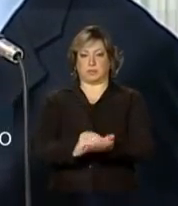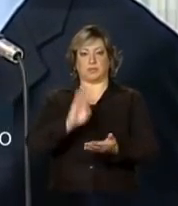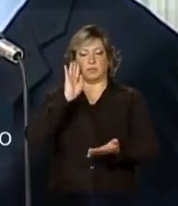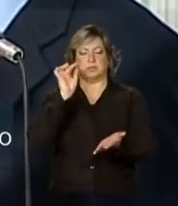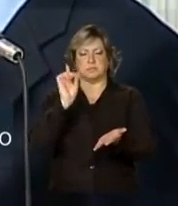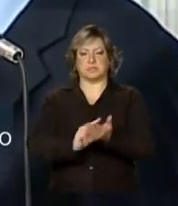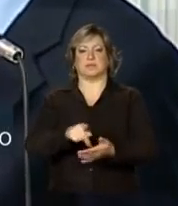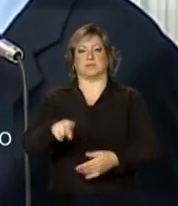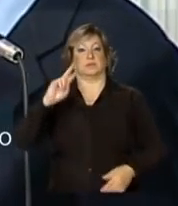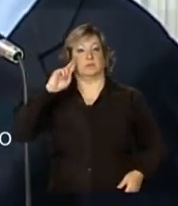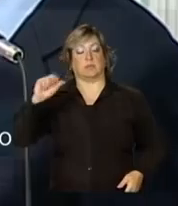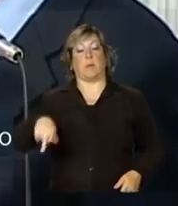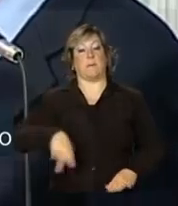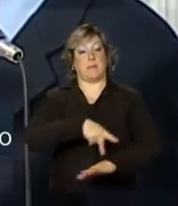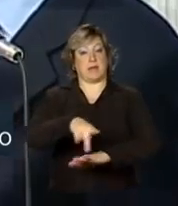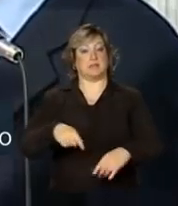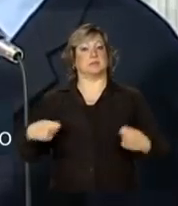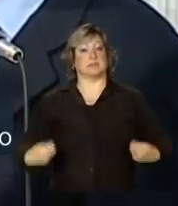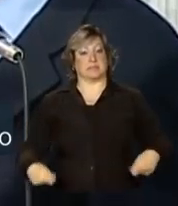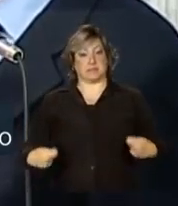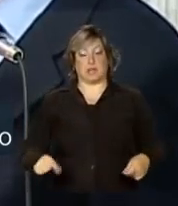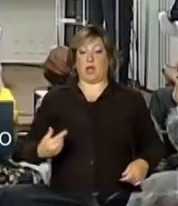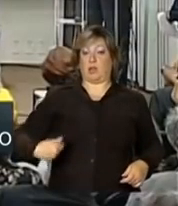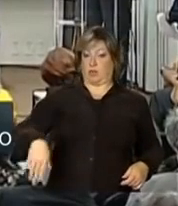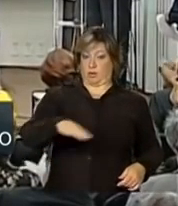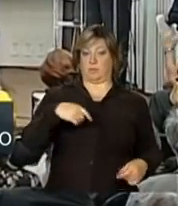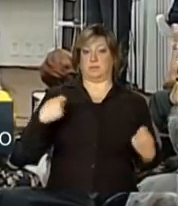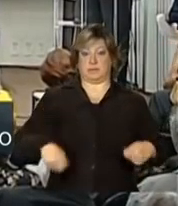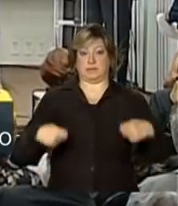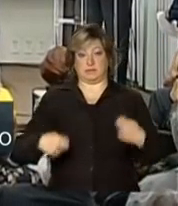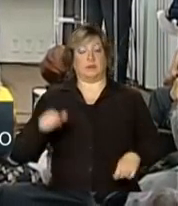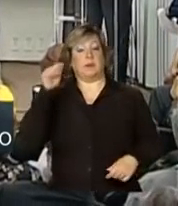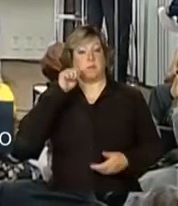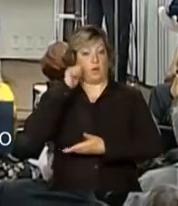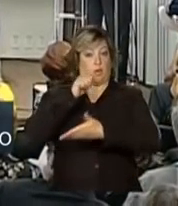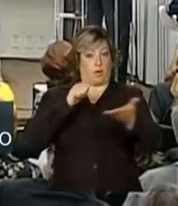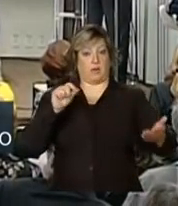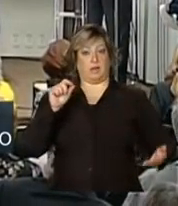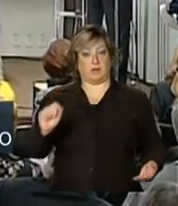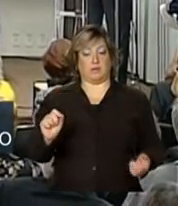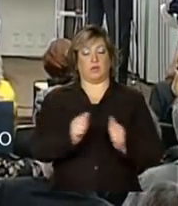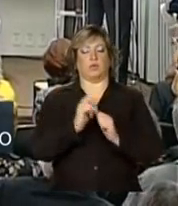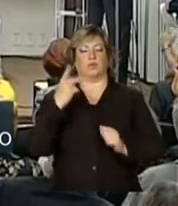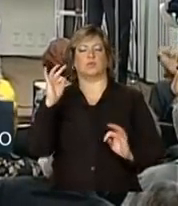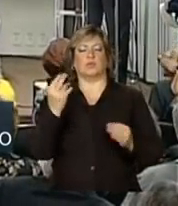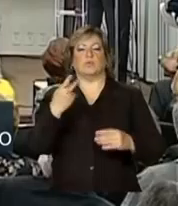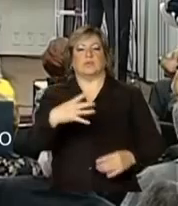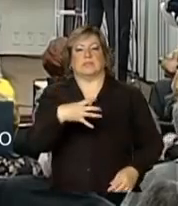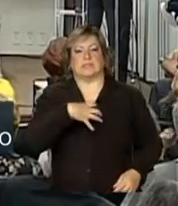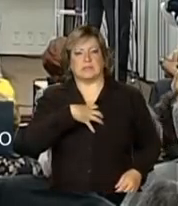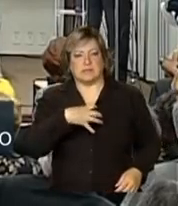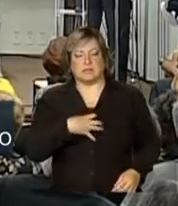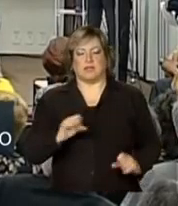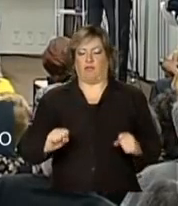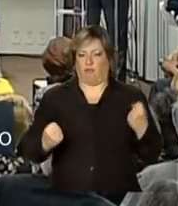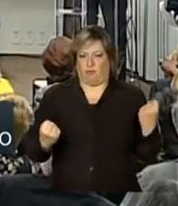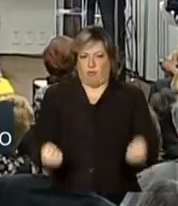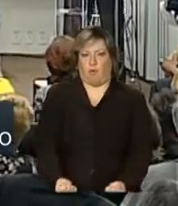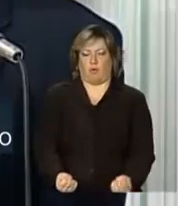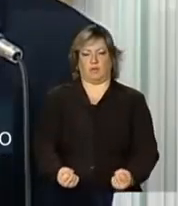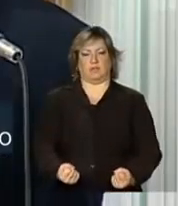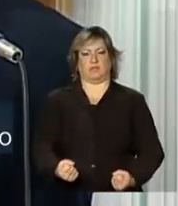que o país precisa. Nós precisamos das mulheres com toda a sua sensibilidade, com toda a sua força, com toda a sua